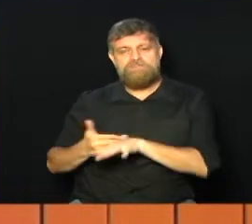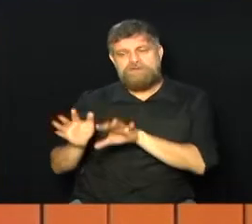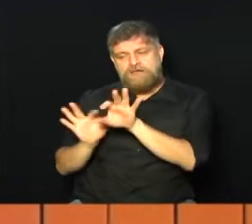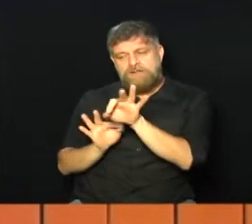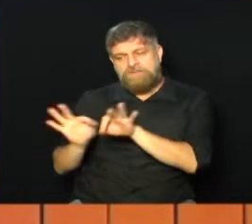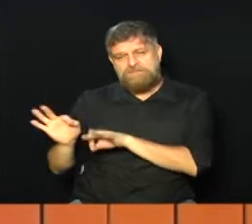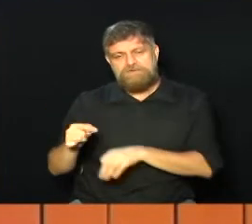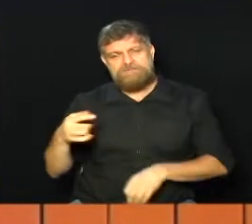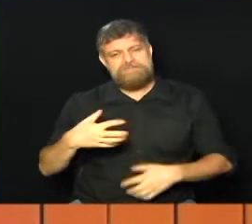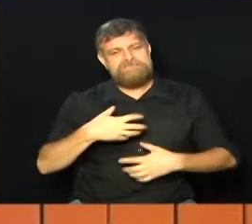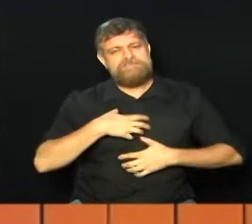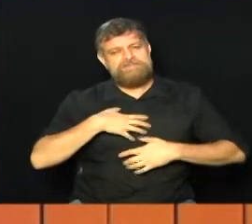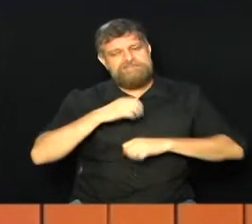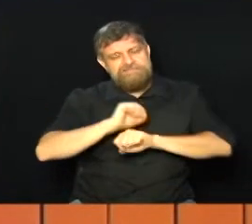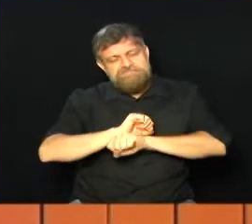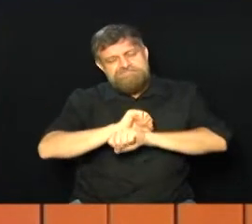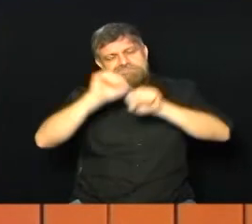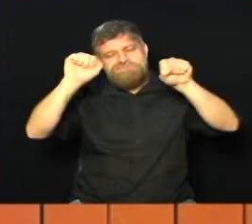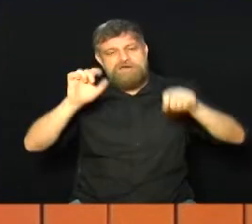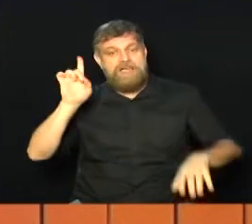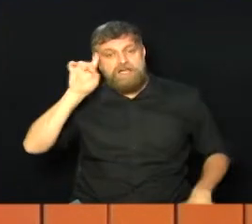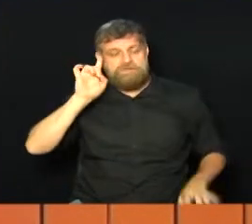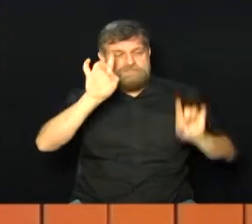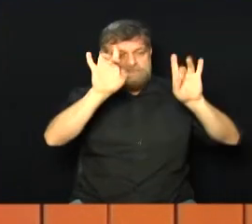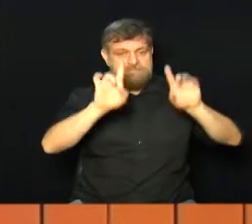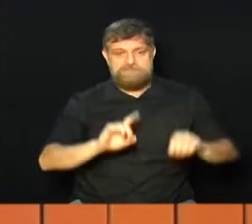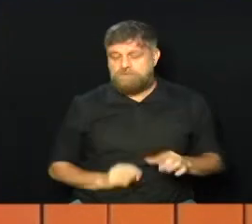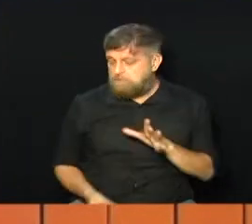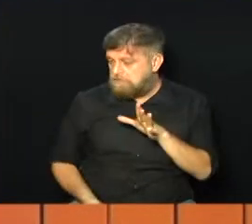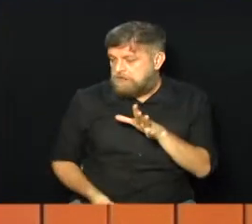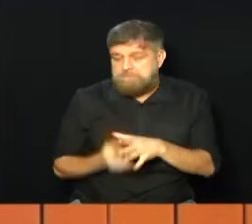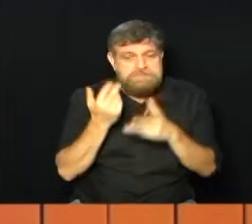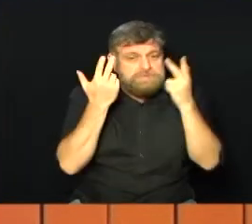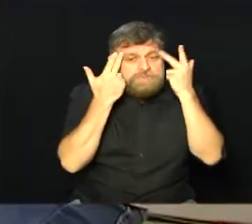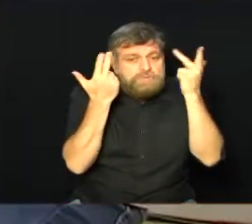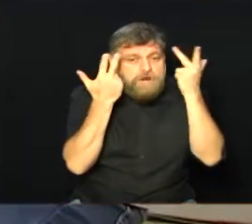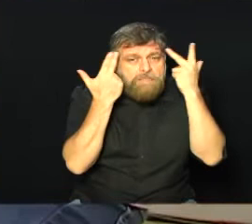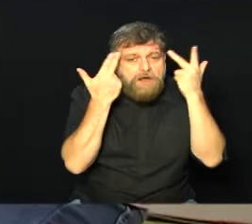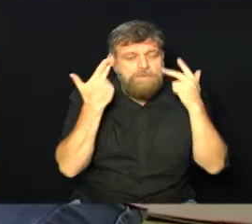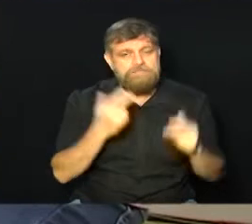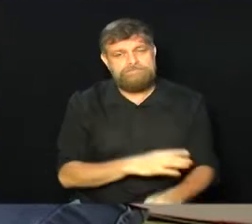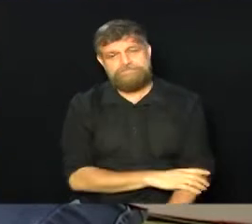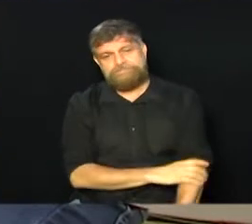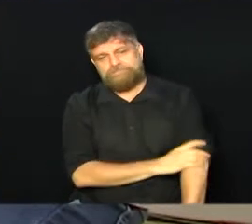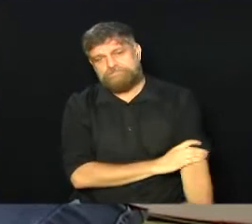acordou, sentiu que estava num dia inspirado ou foi circunstâncias do jogo?